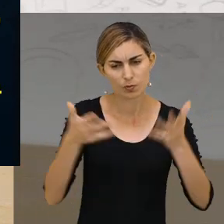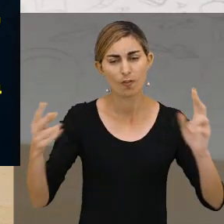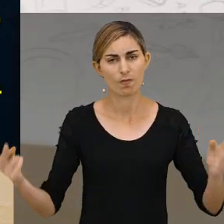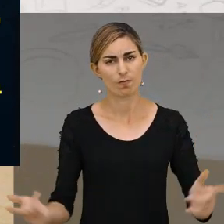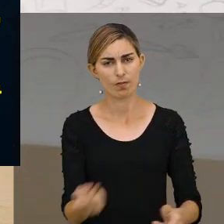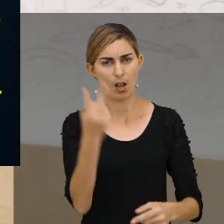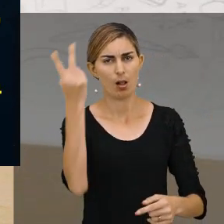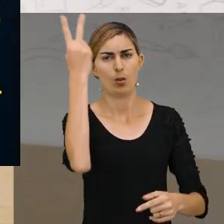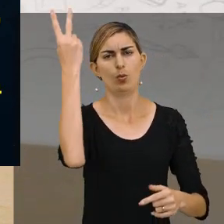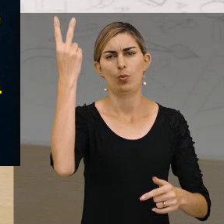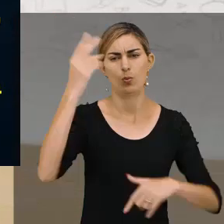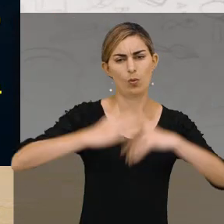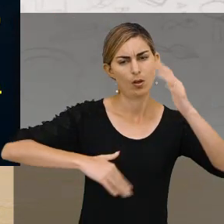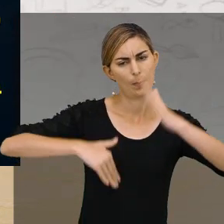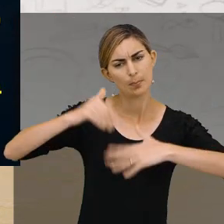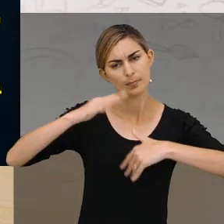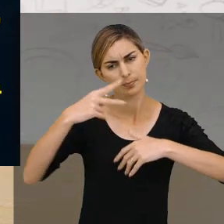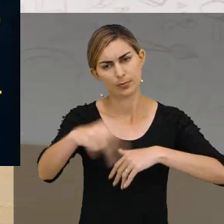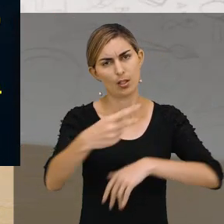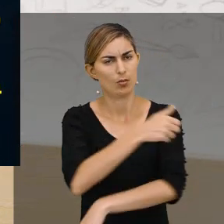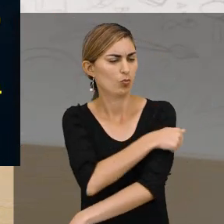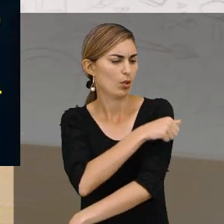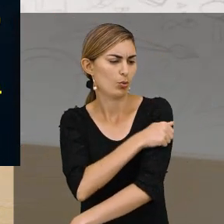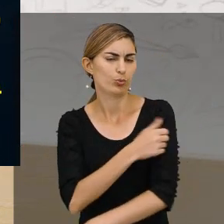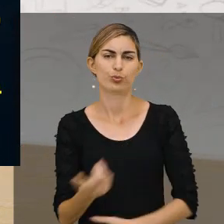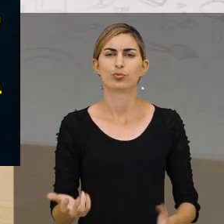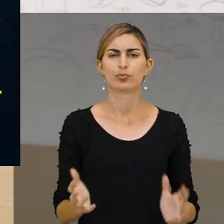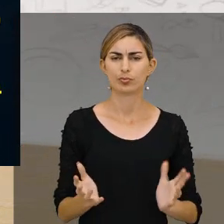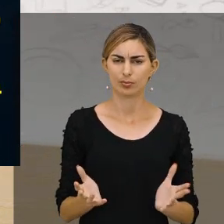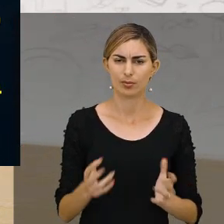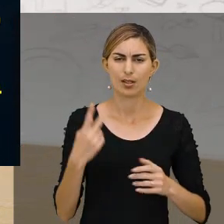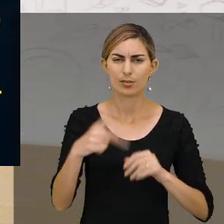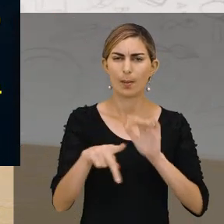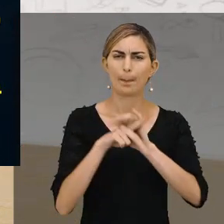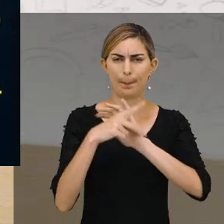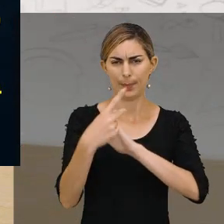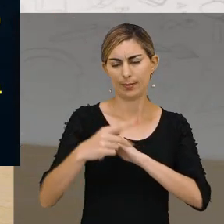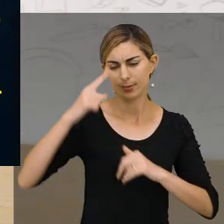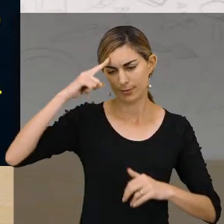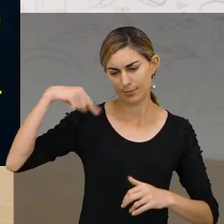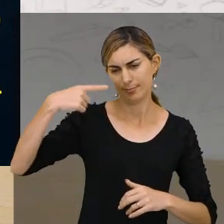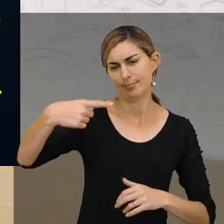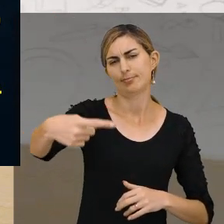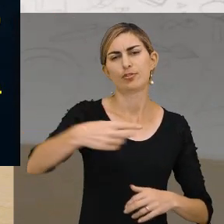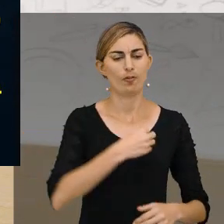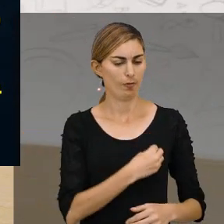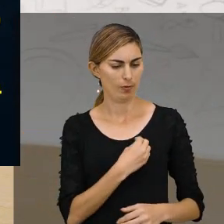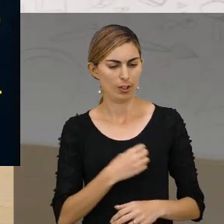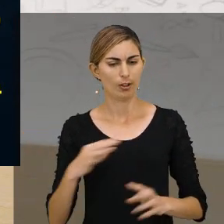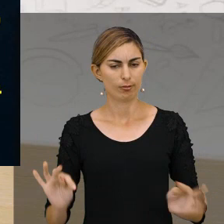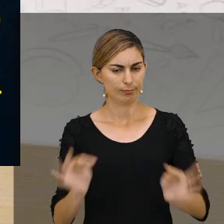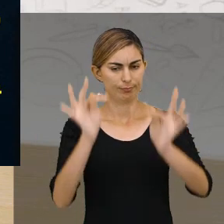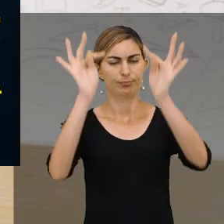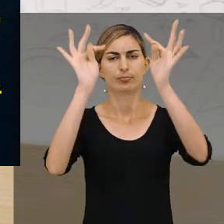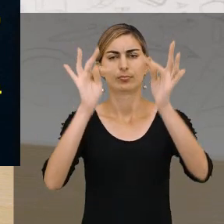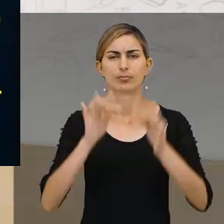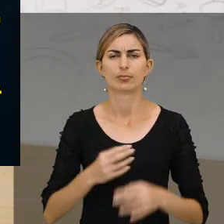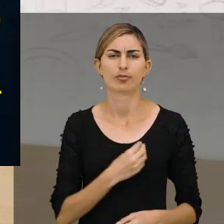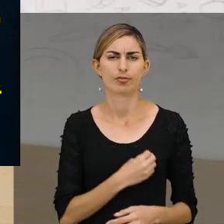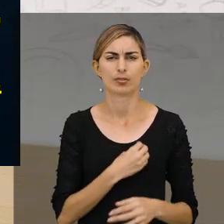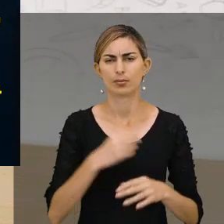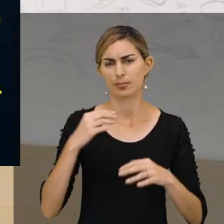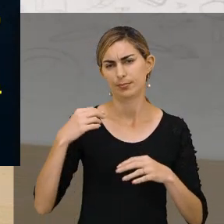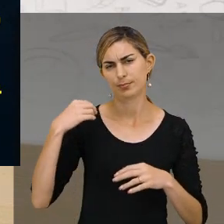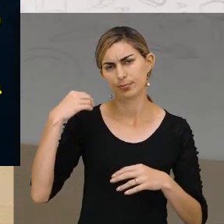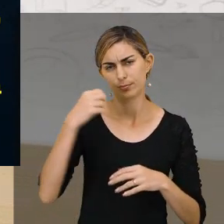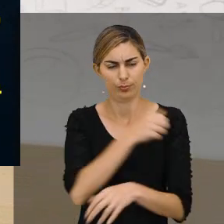intensificar, valorizar as capacidades que os alunos já trazem, porque isso já faz parte do dia a dia do aluno, essas tecnologias que